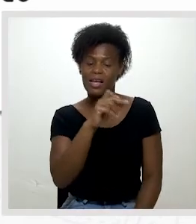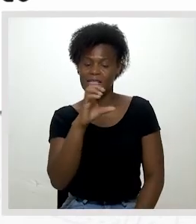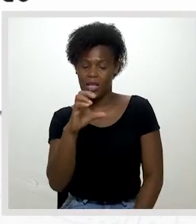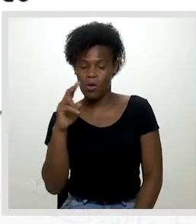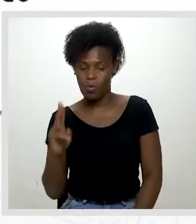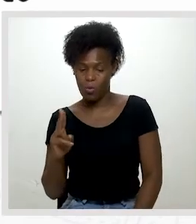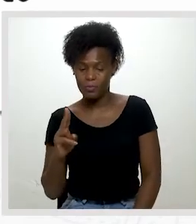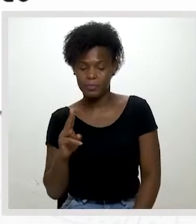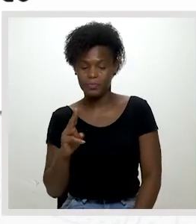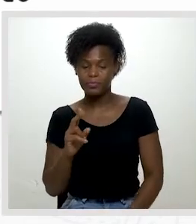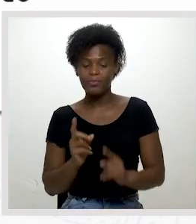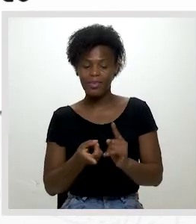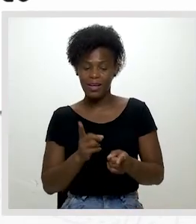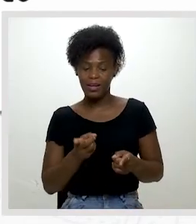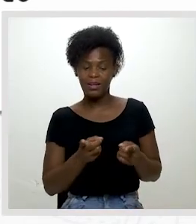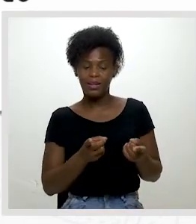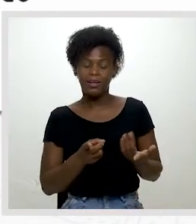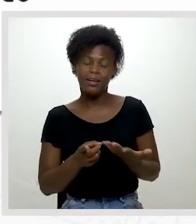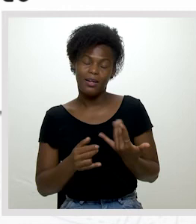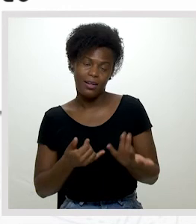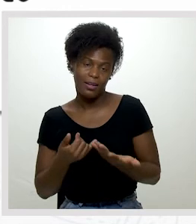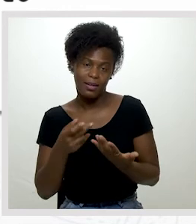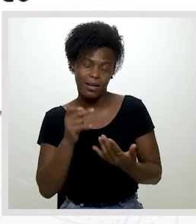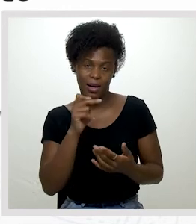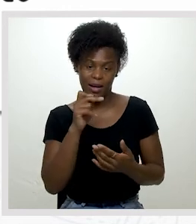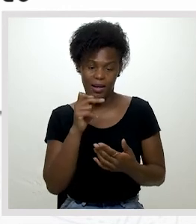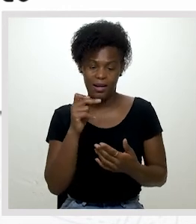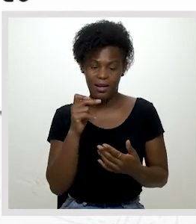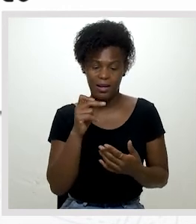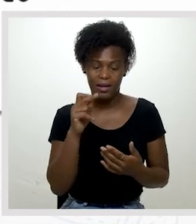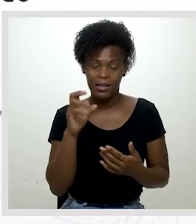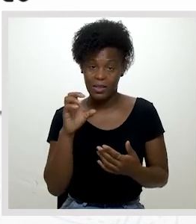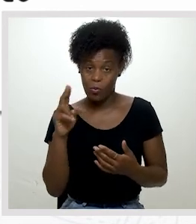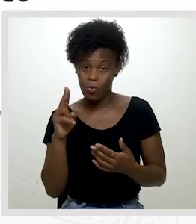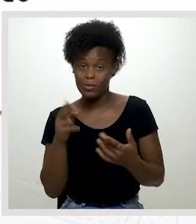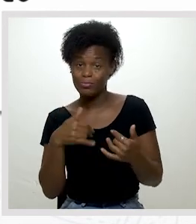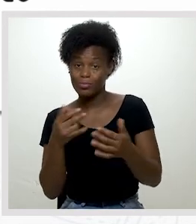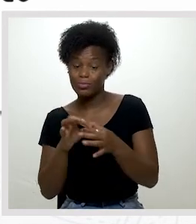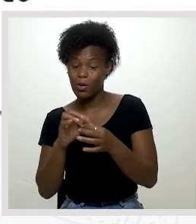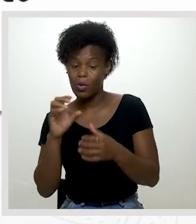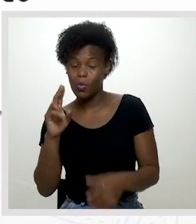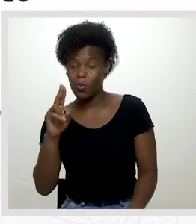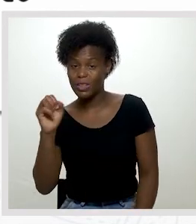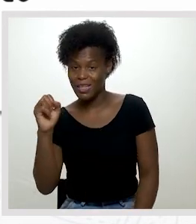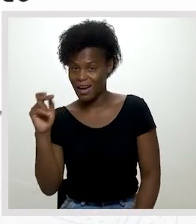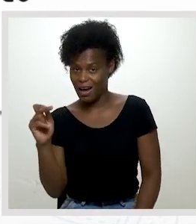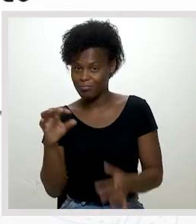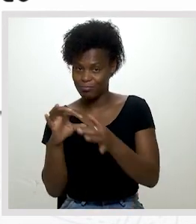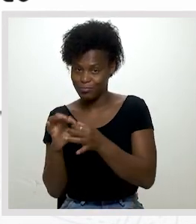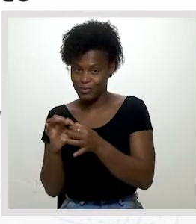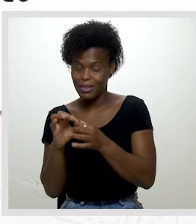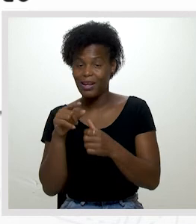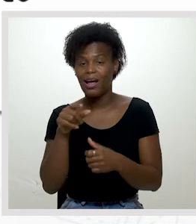não é? Que acaba por ser complementar no RNA com UGA, e esse